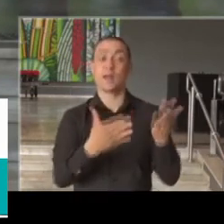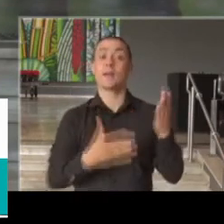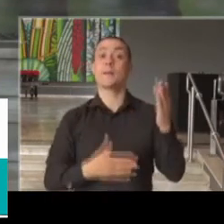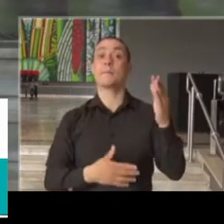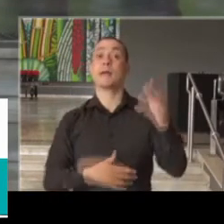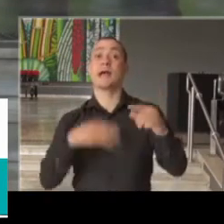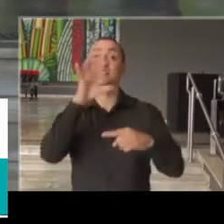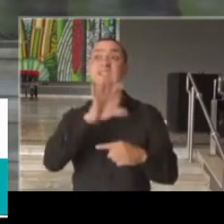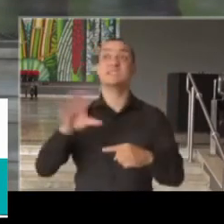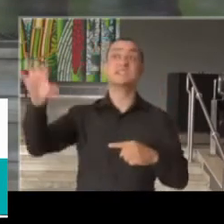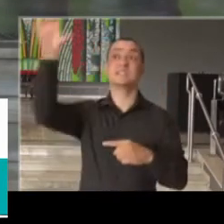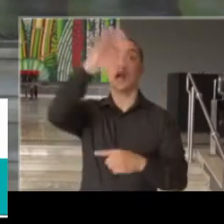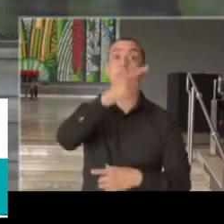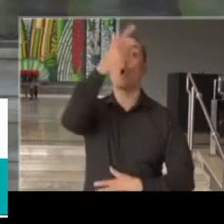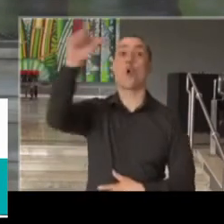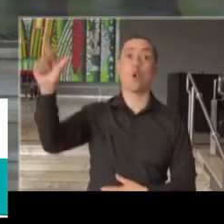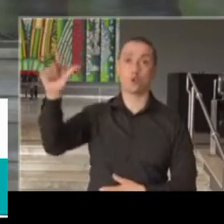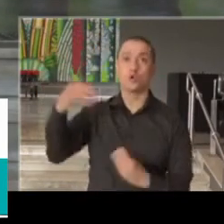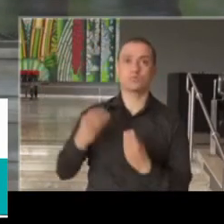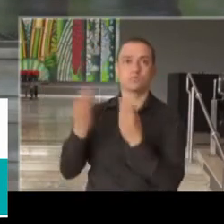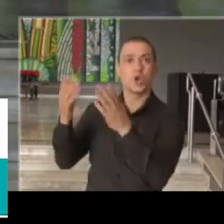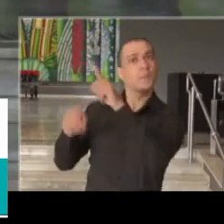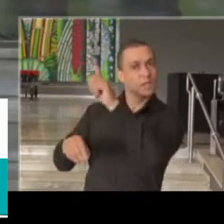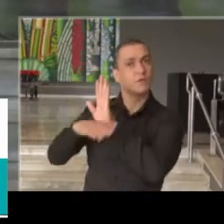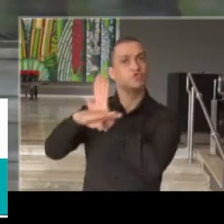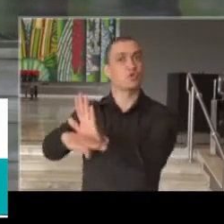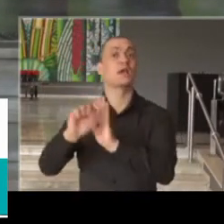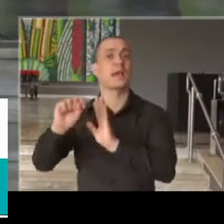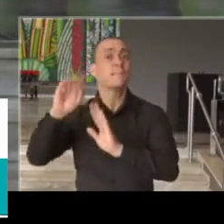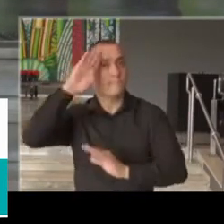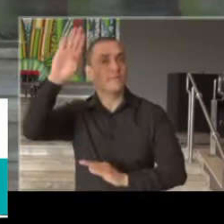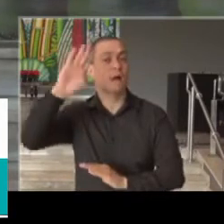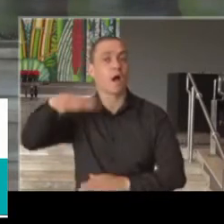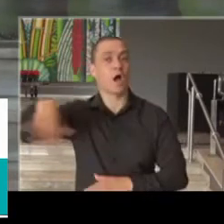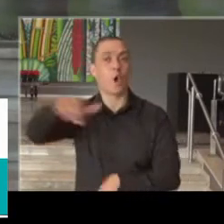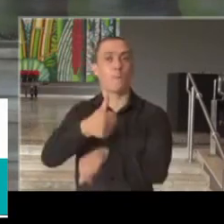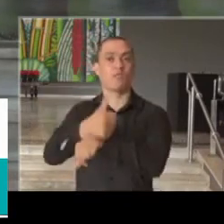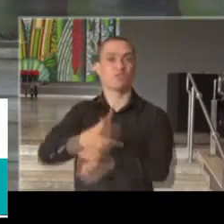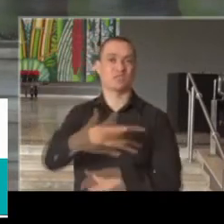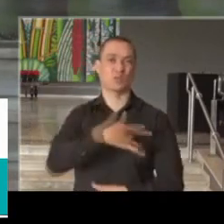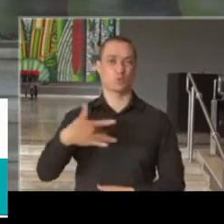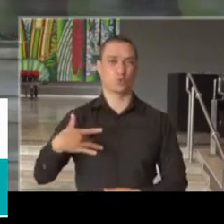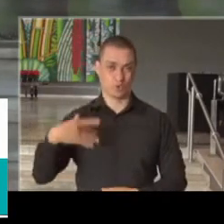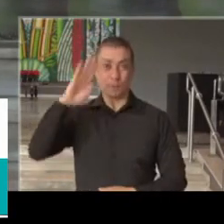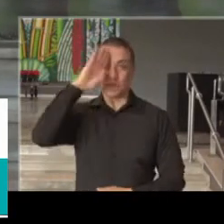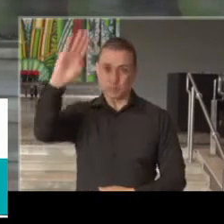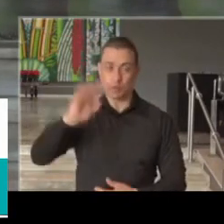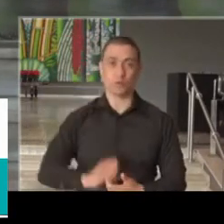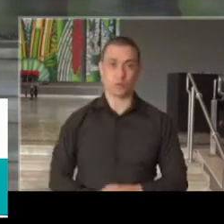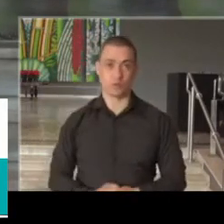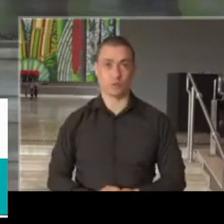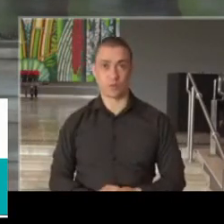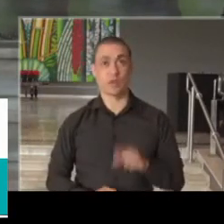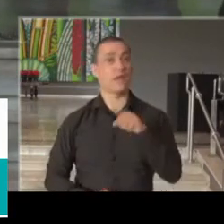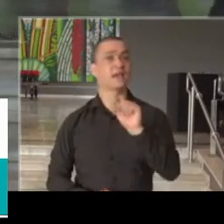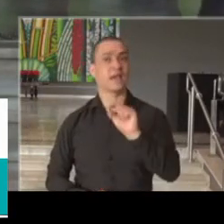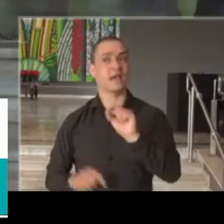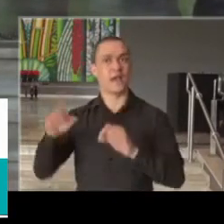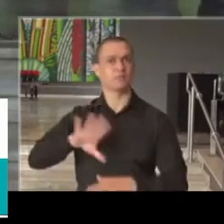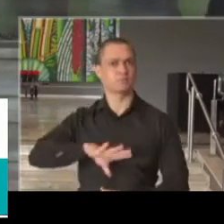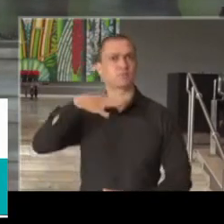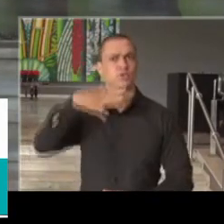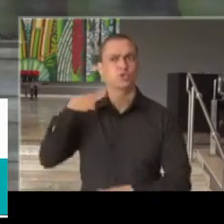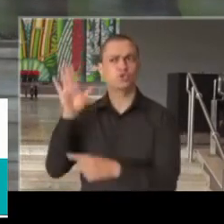a outros estados brasileiros para que possam priorizar a vacinação aos profissionais de saúde, que são os nossos heróis, e